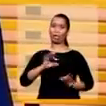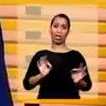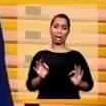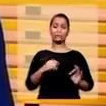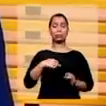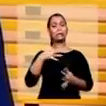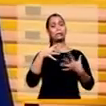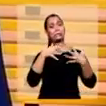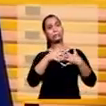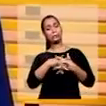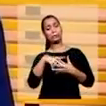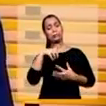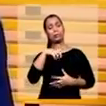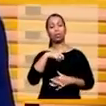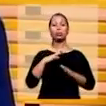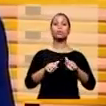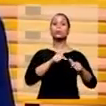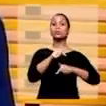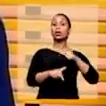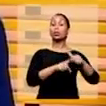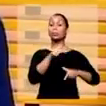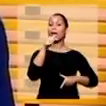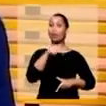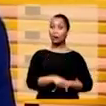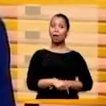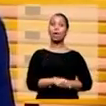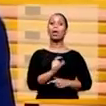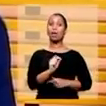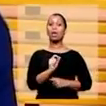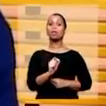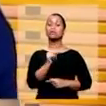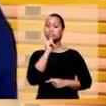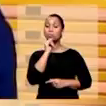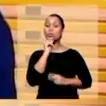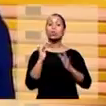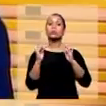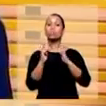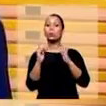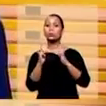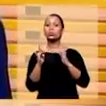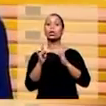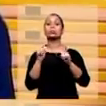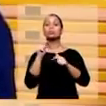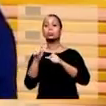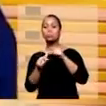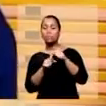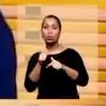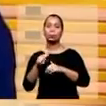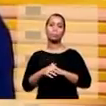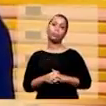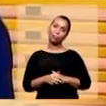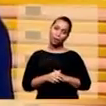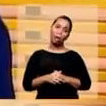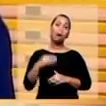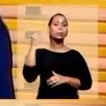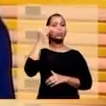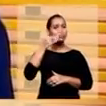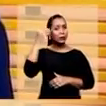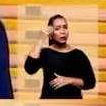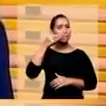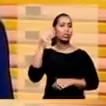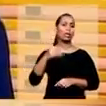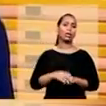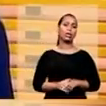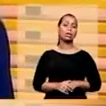Ele está confuso. O trabalhar é uma forma de entrar em contato com a realidade do trabalho, ter uma experiência.